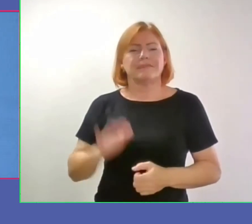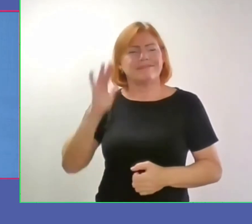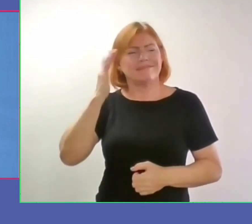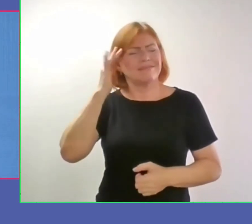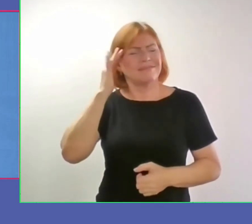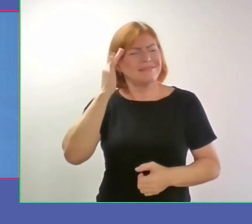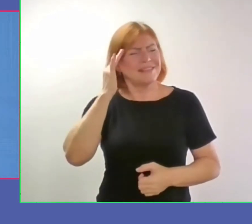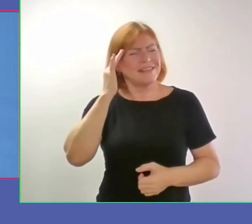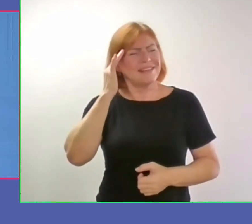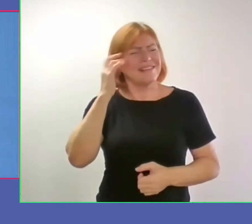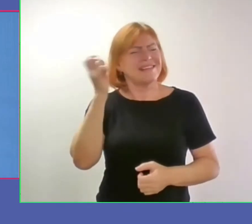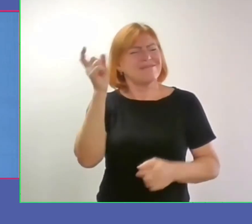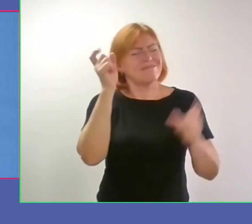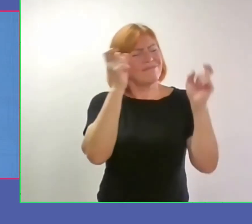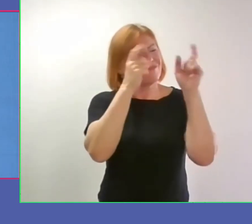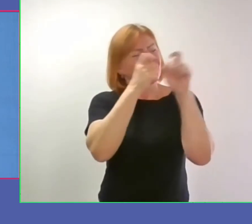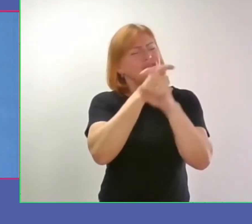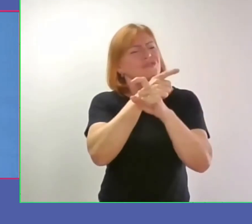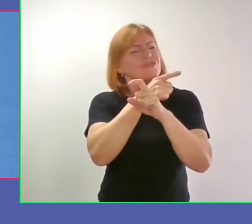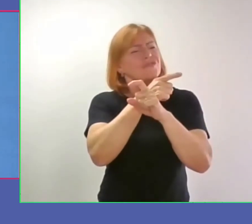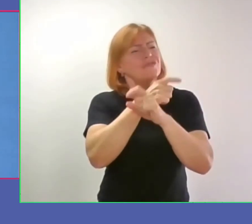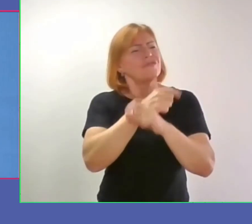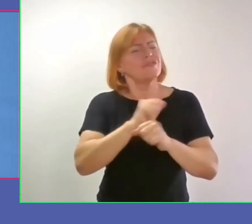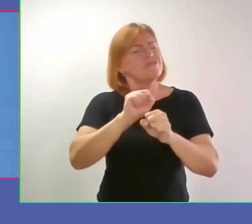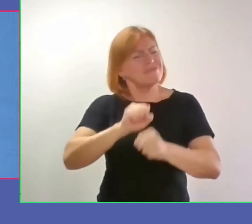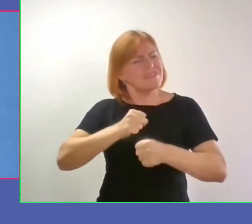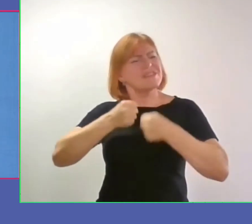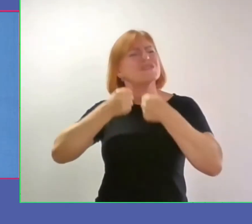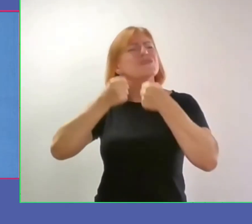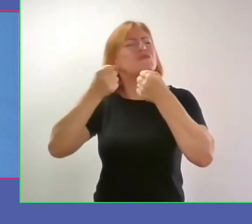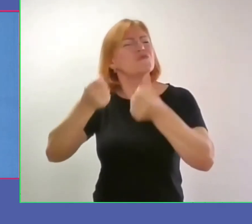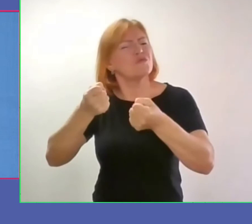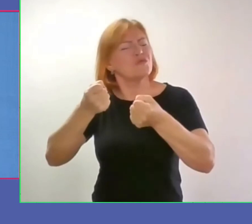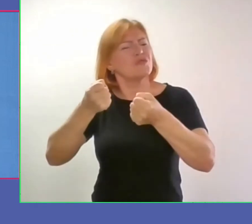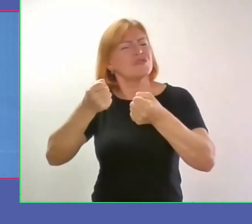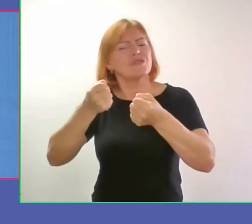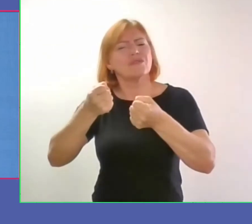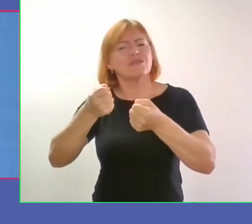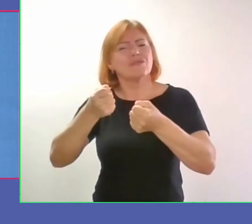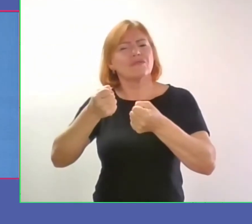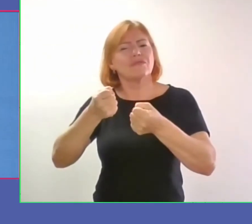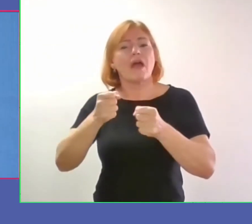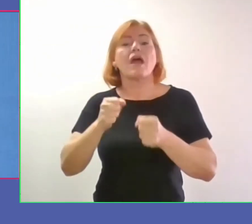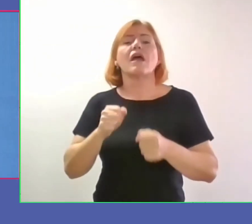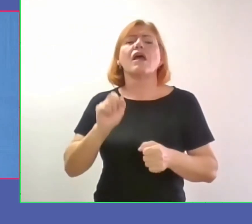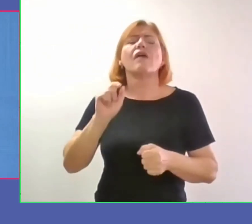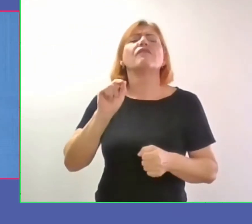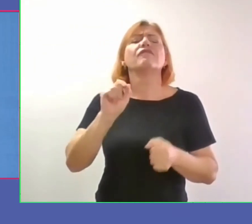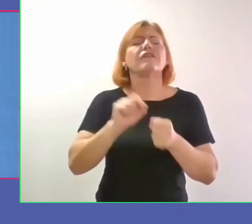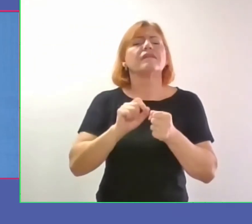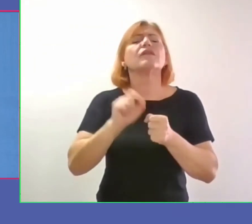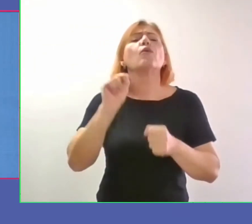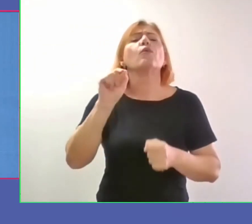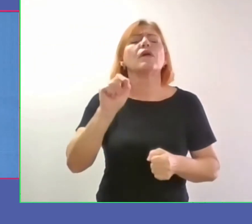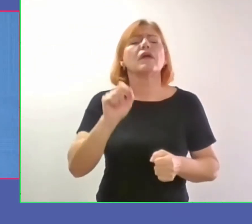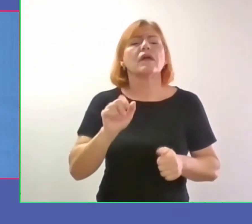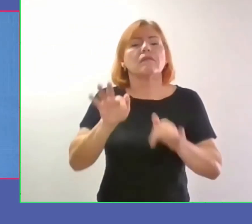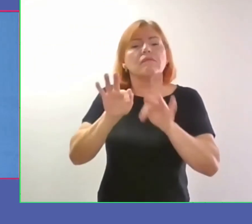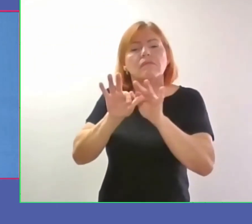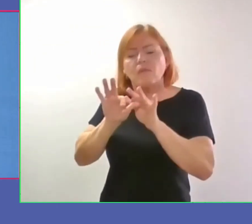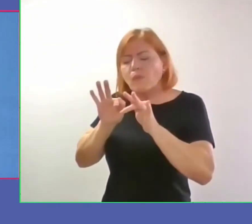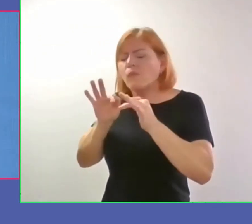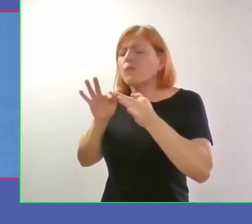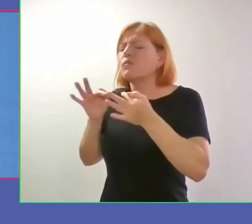irmãos, esse esforço é nós nos humilharmos, esse esforço é nós sermos os de